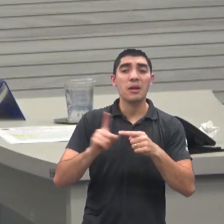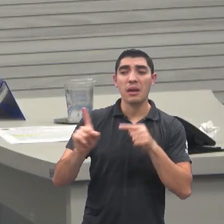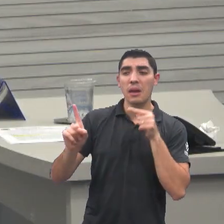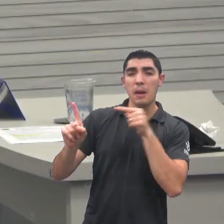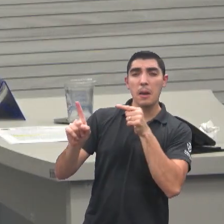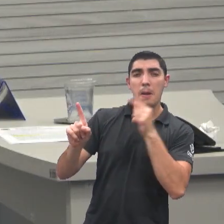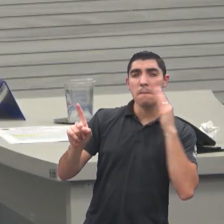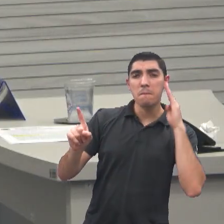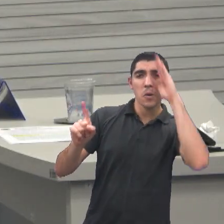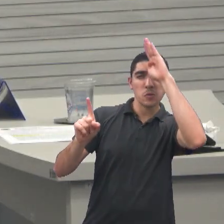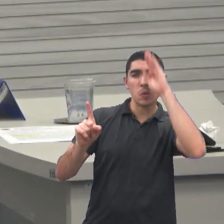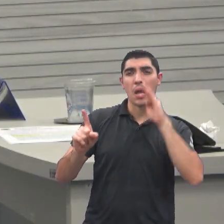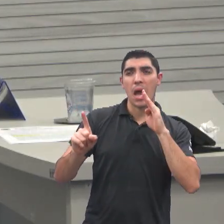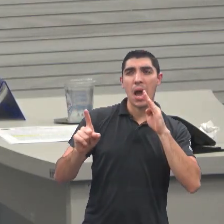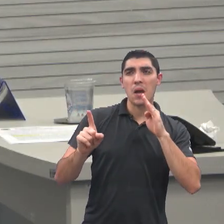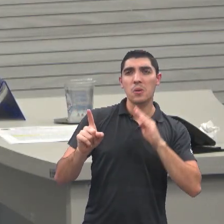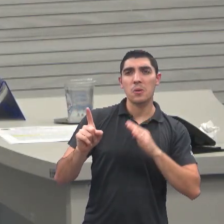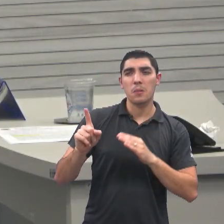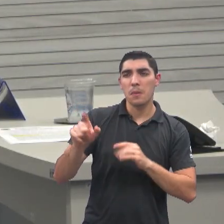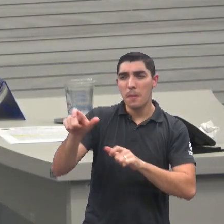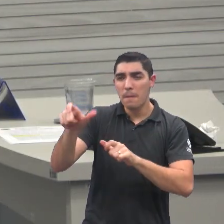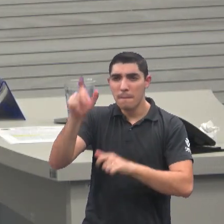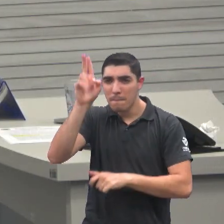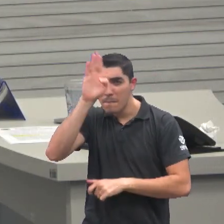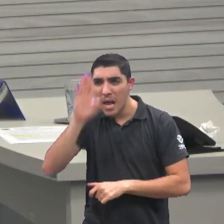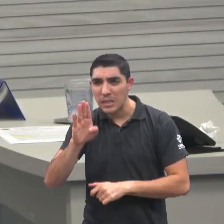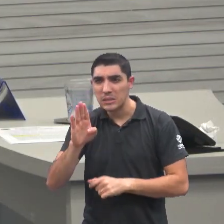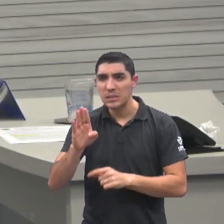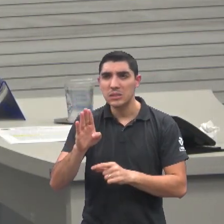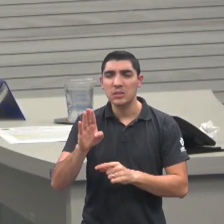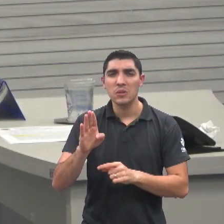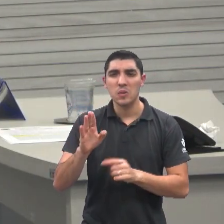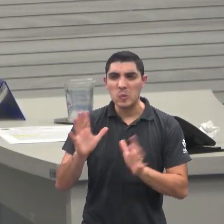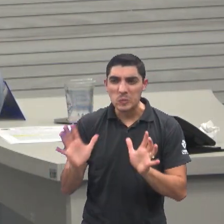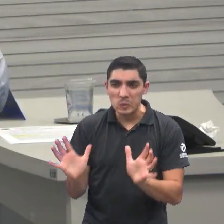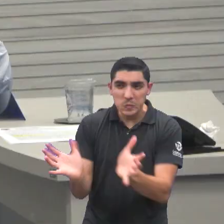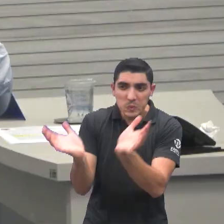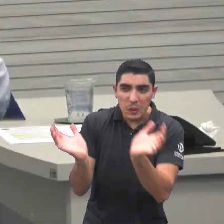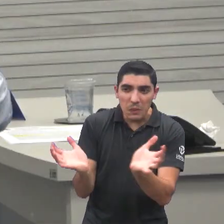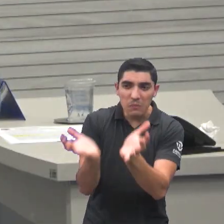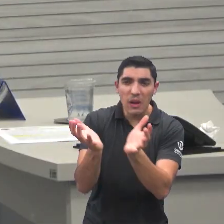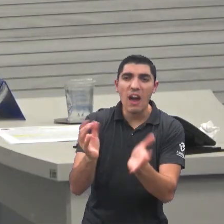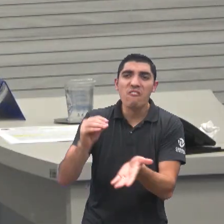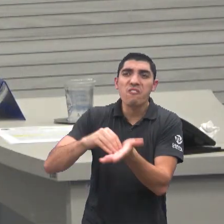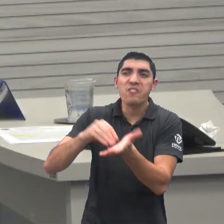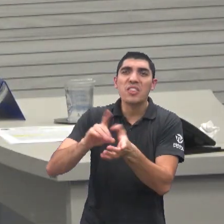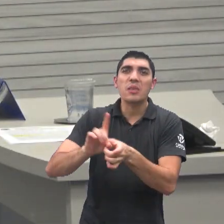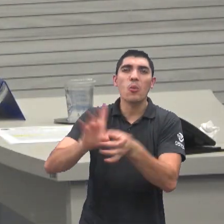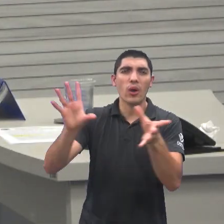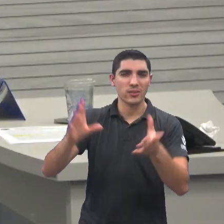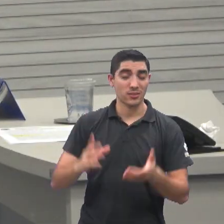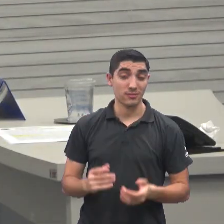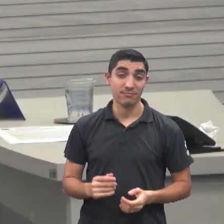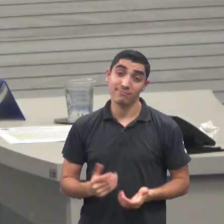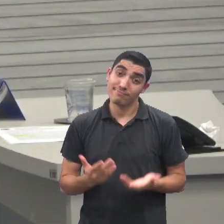Brasil a ser antidemocrático. Então, estão julgando errado, e eu tenho certeza